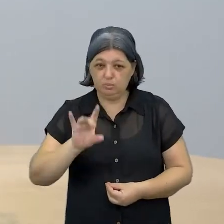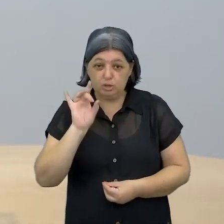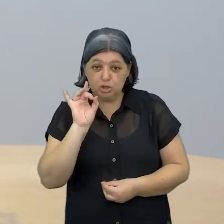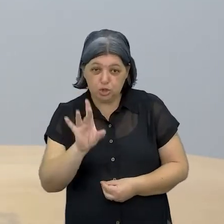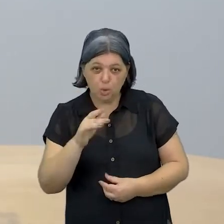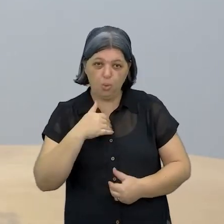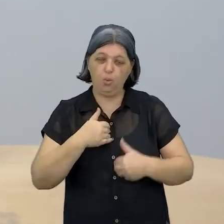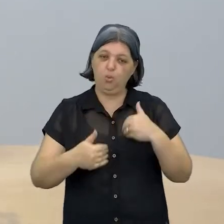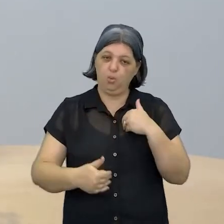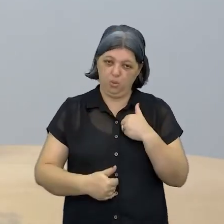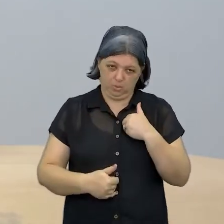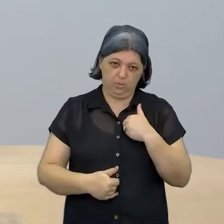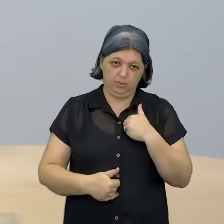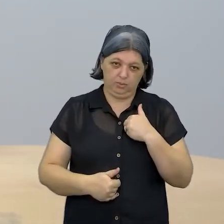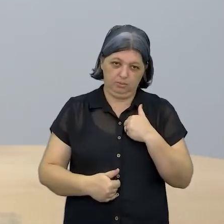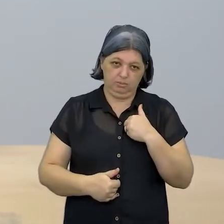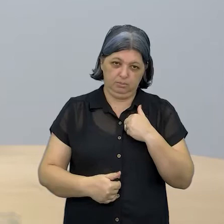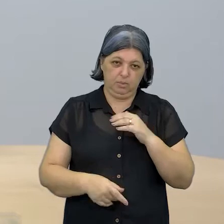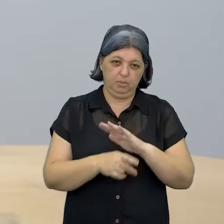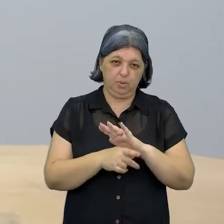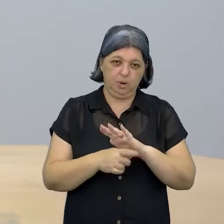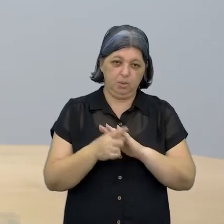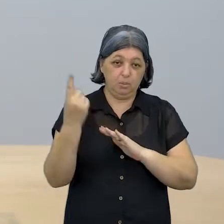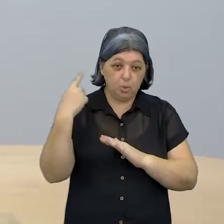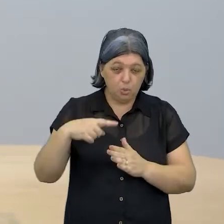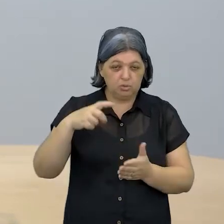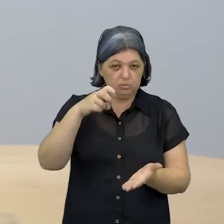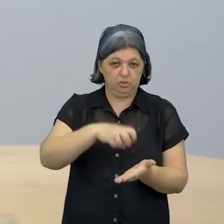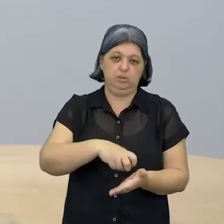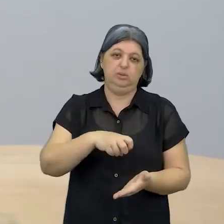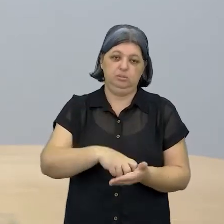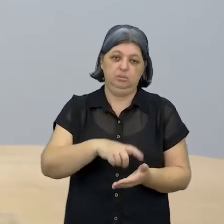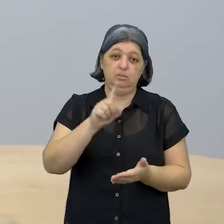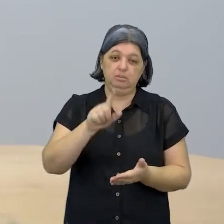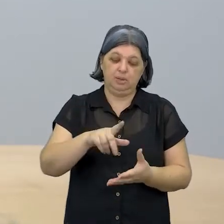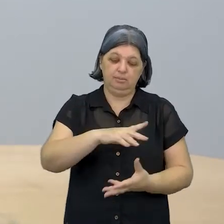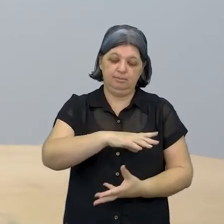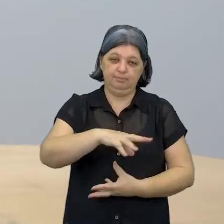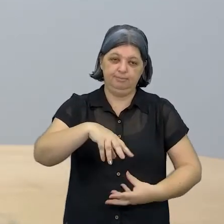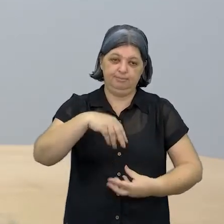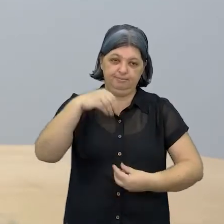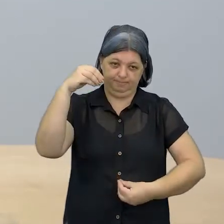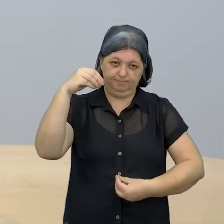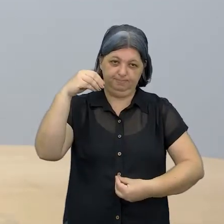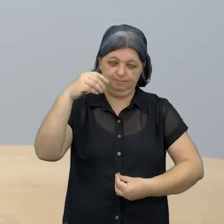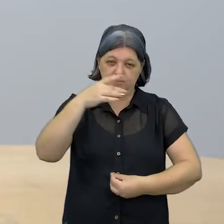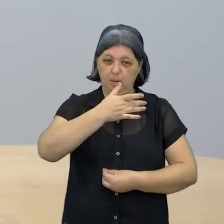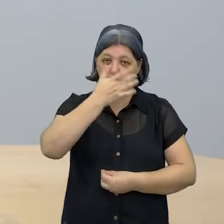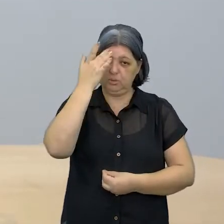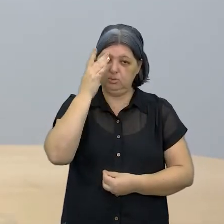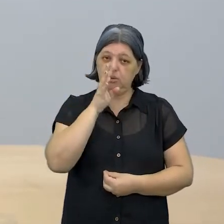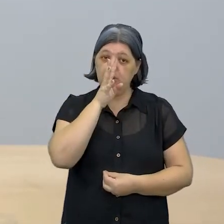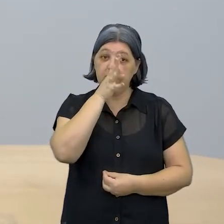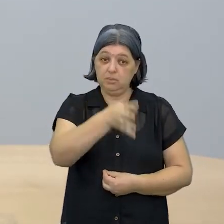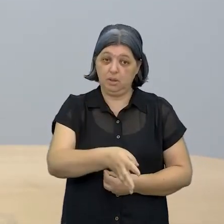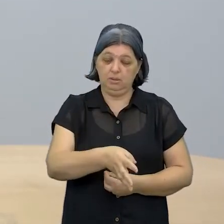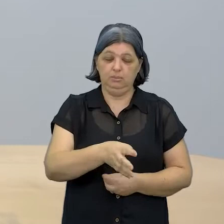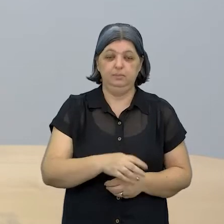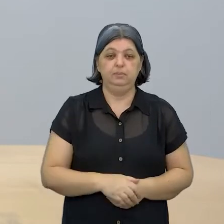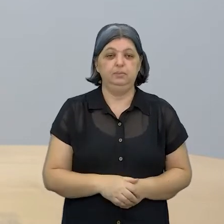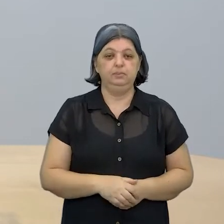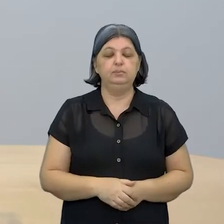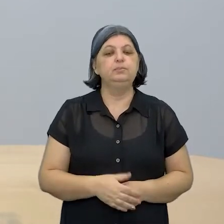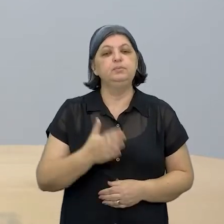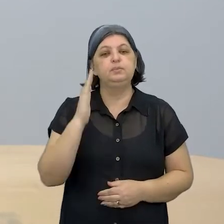que é o fim último da punição, mas sim a alma do condenado. E aí a gente precisa lembrar, né, que